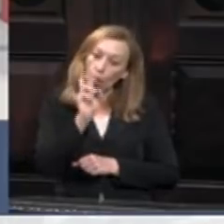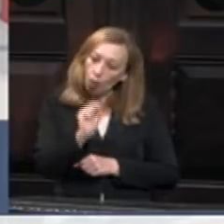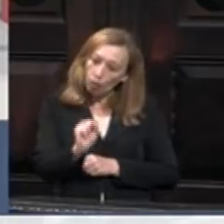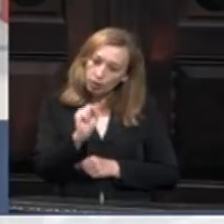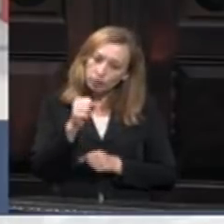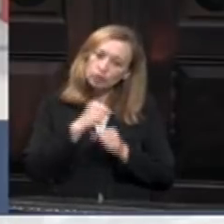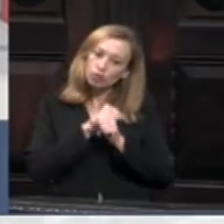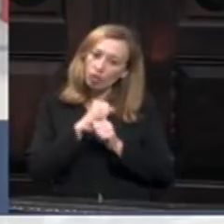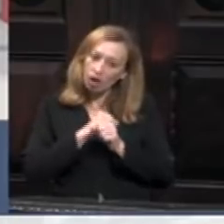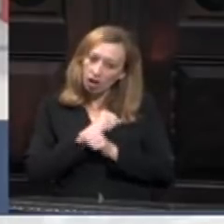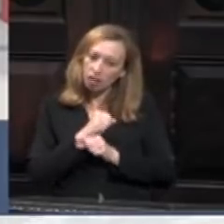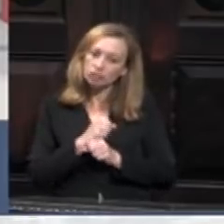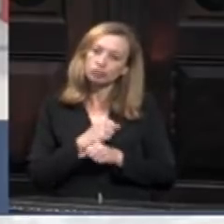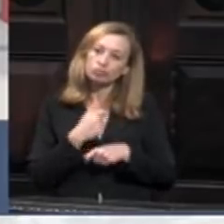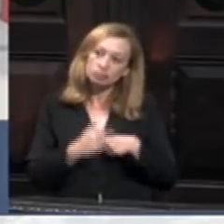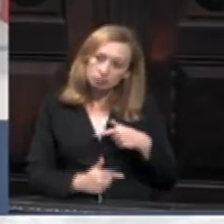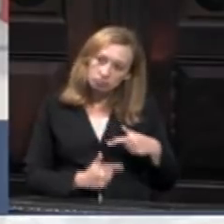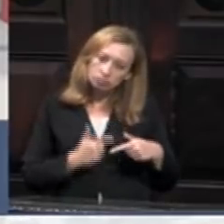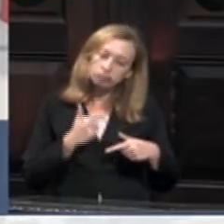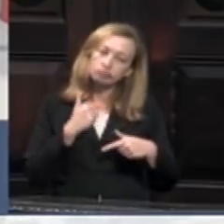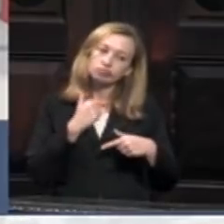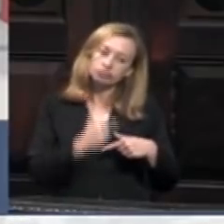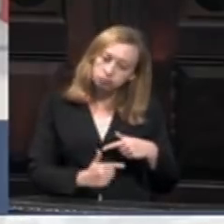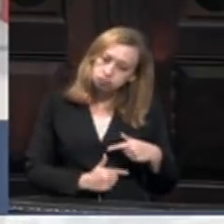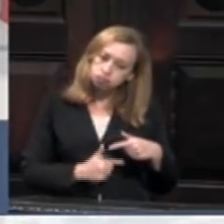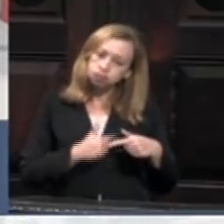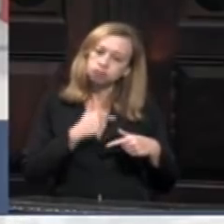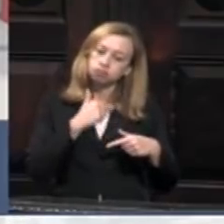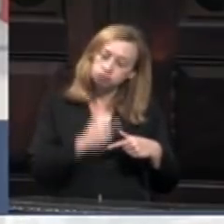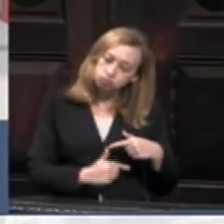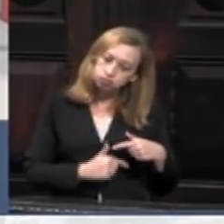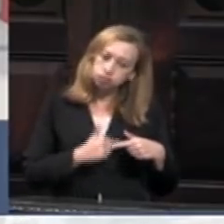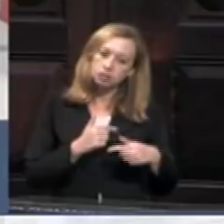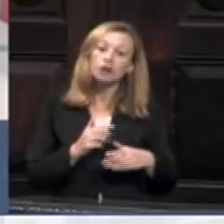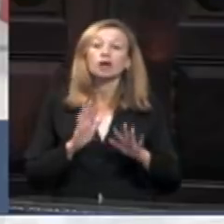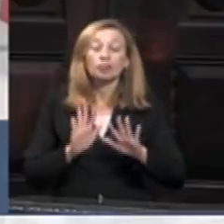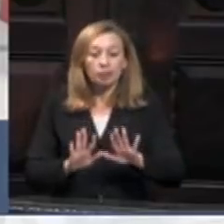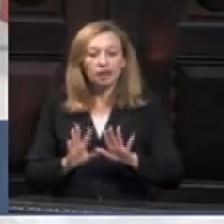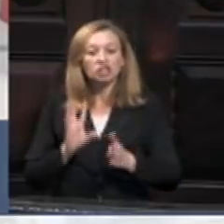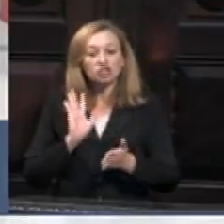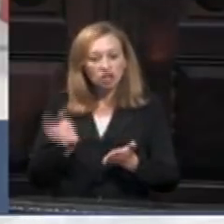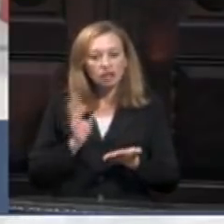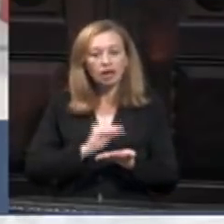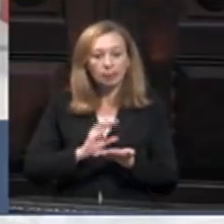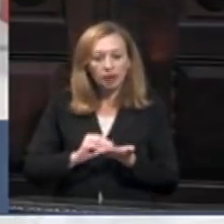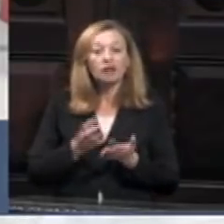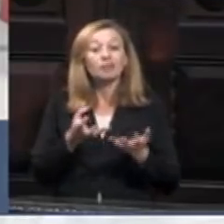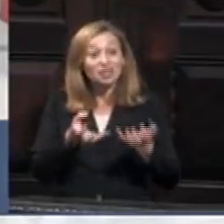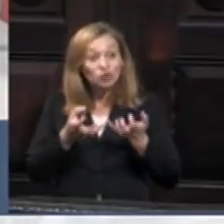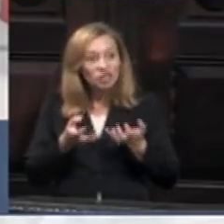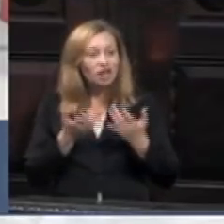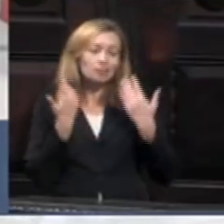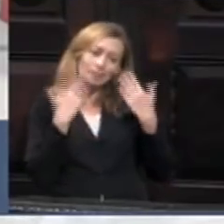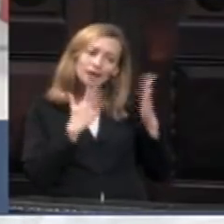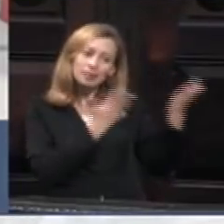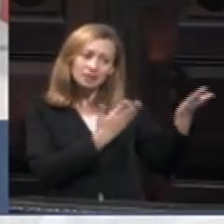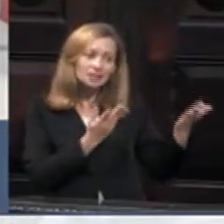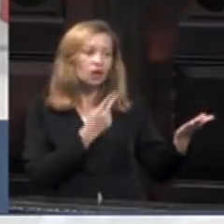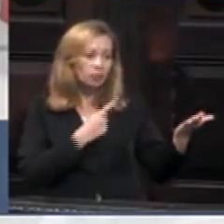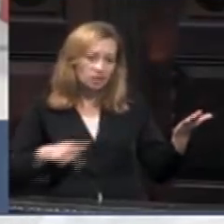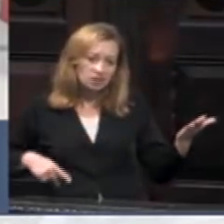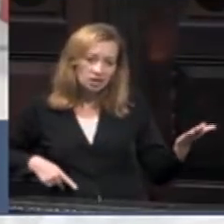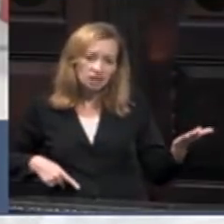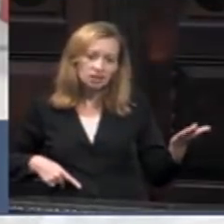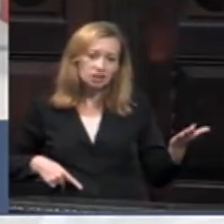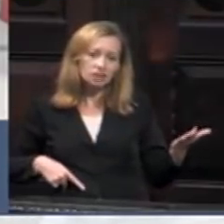8 anos que ele está tramitando. Mas então, foi a presidência que trouxe para a pauta, deputado. Eu estou dizendo que eu quero homenagear Vossa Excelência, mas